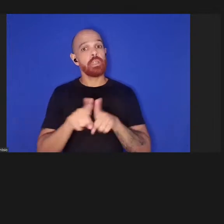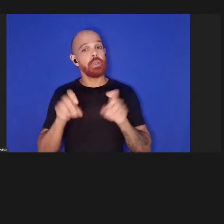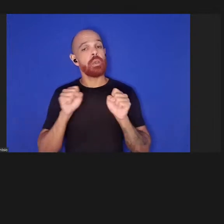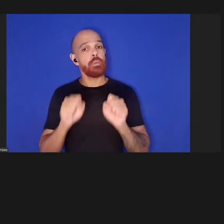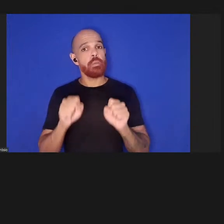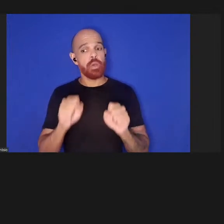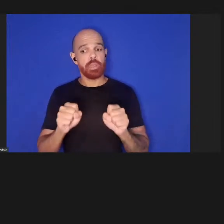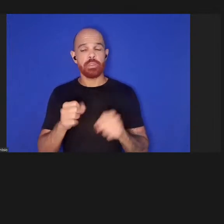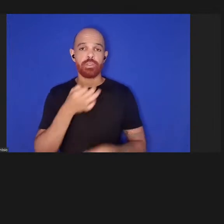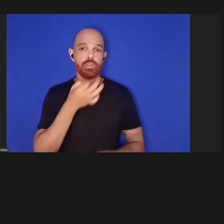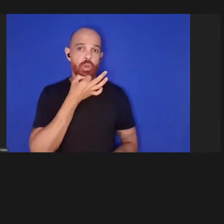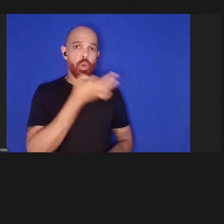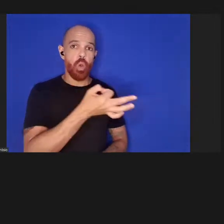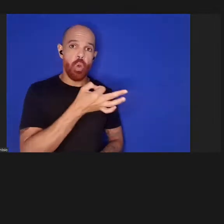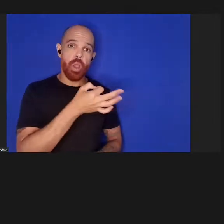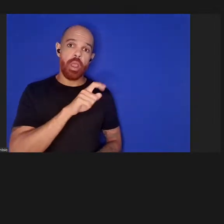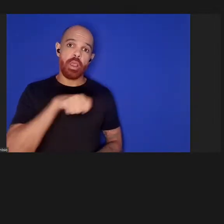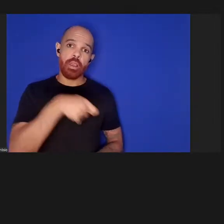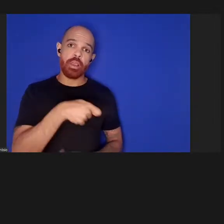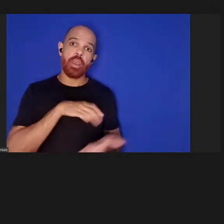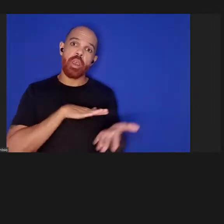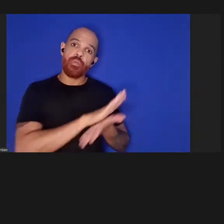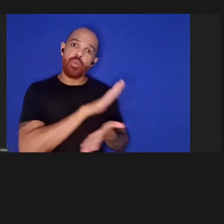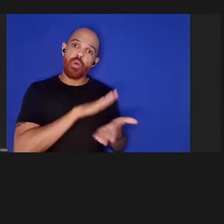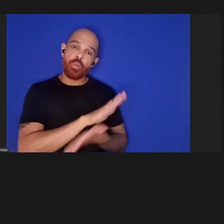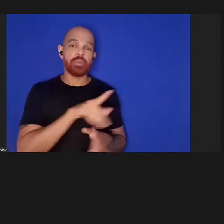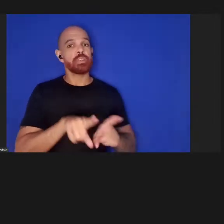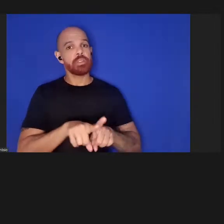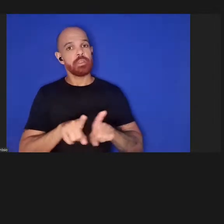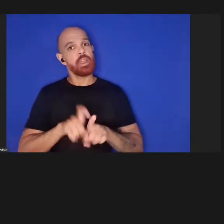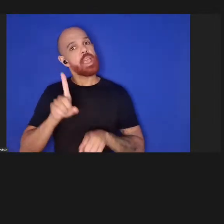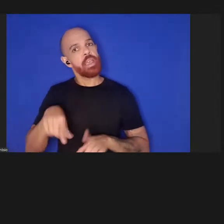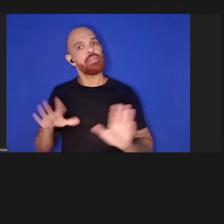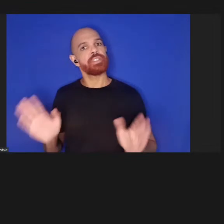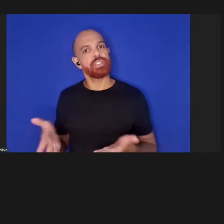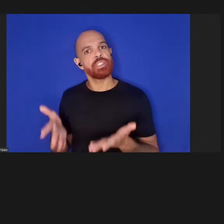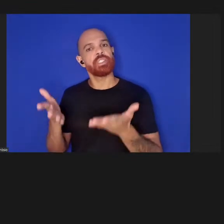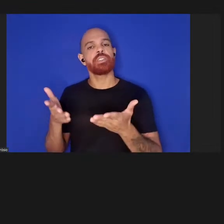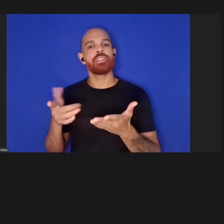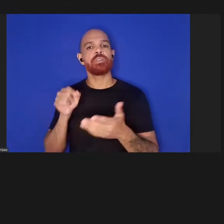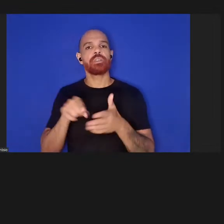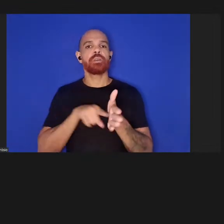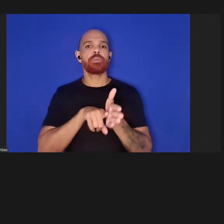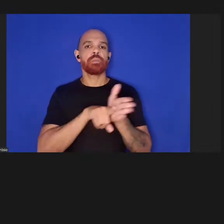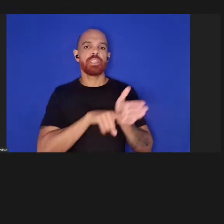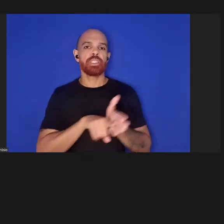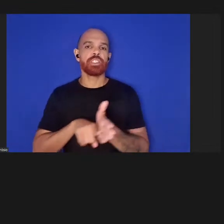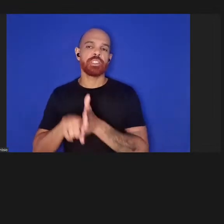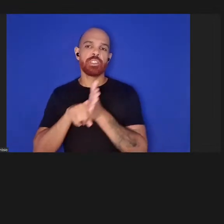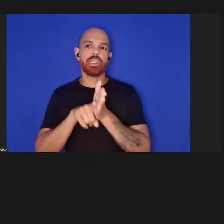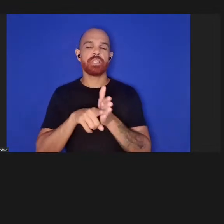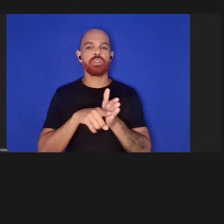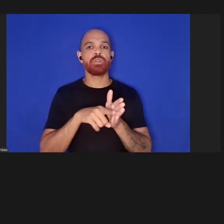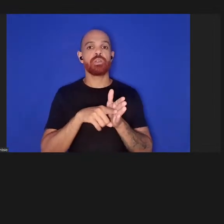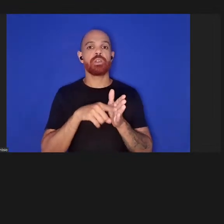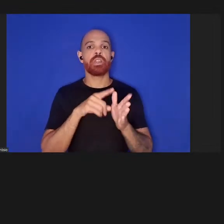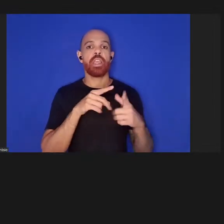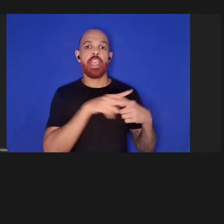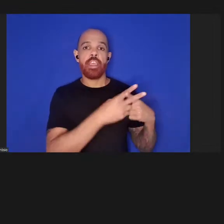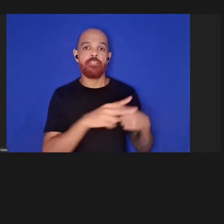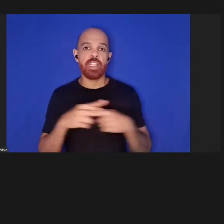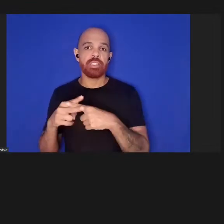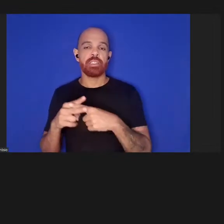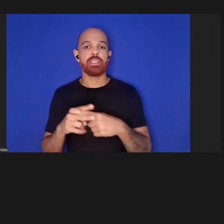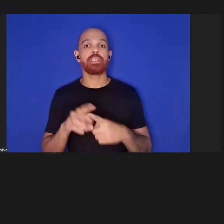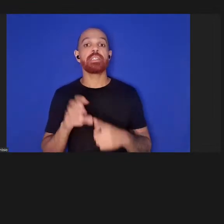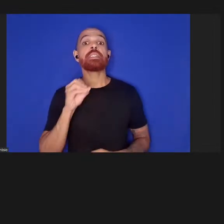comentário como uma publicação em si o que é um incentivo para os pesquisadores revisarem se o